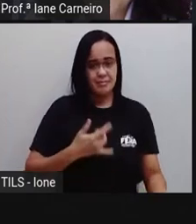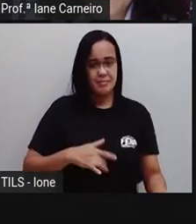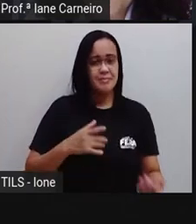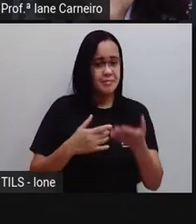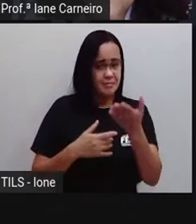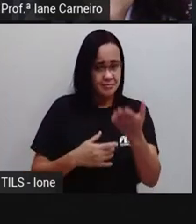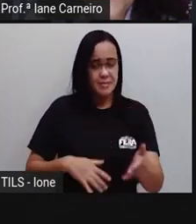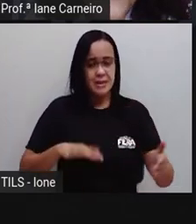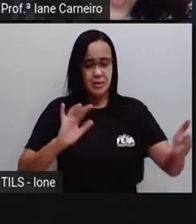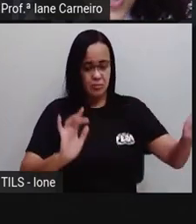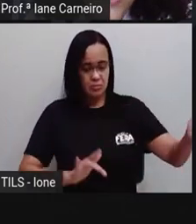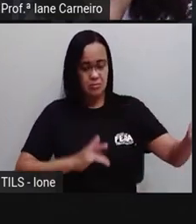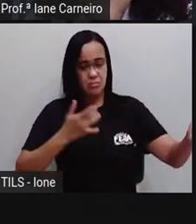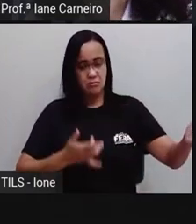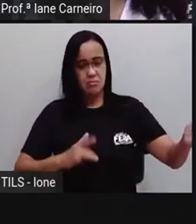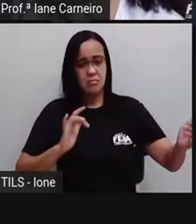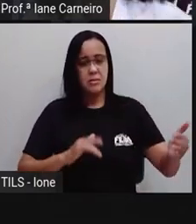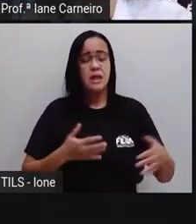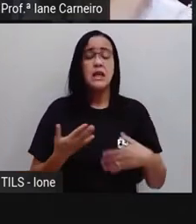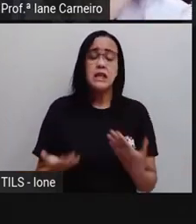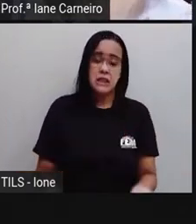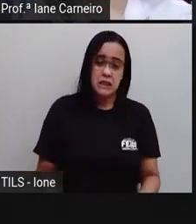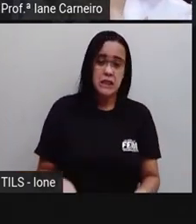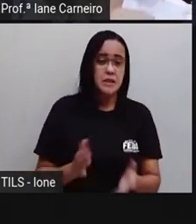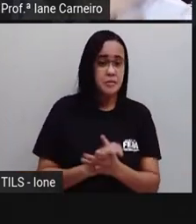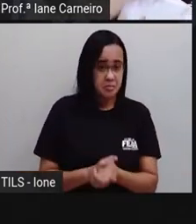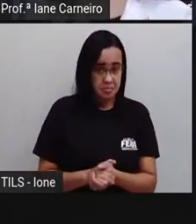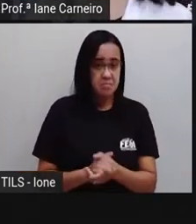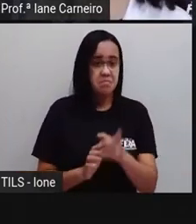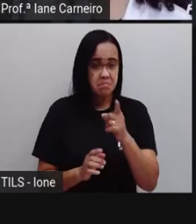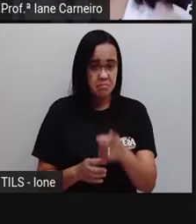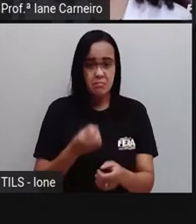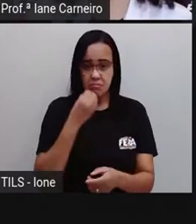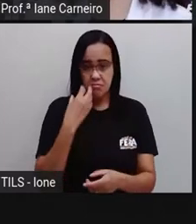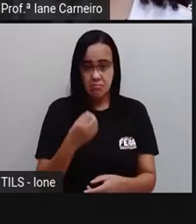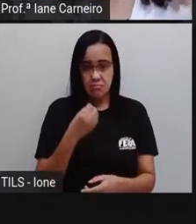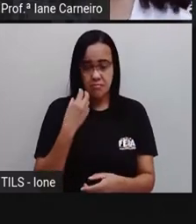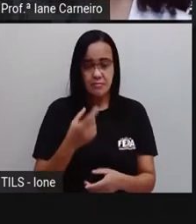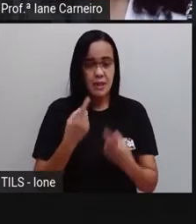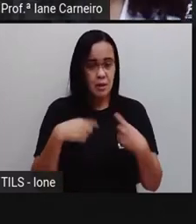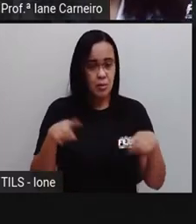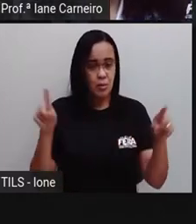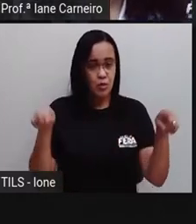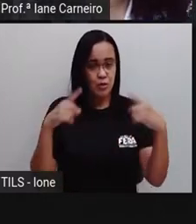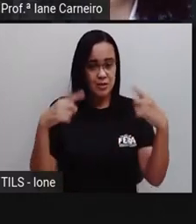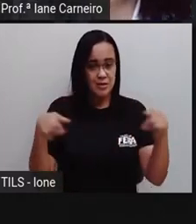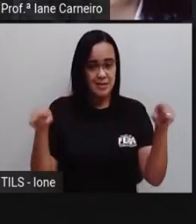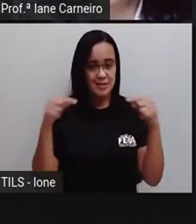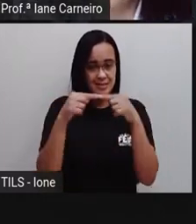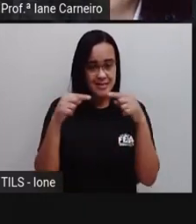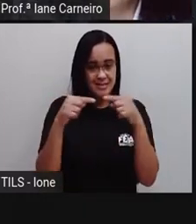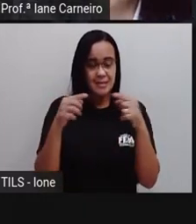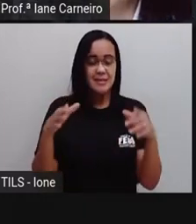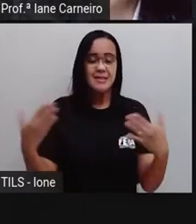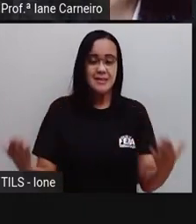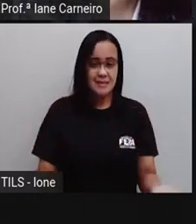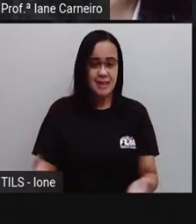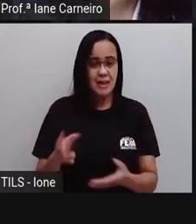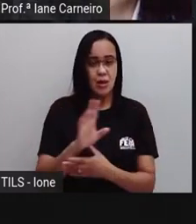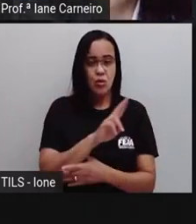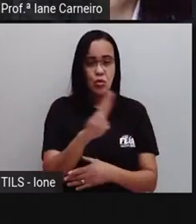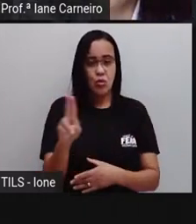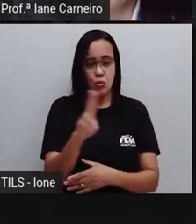instrumento né que tá esse violão né mas a gente toca assim ó a gente não né quem toca o instrumento é só não sabe tocar